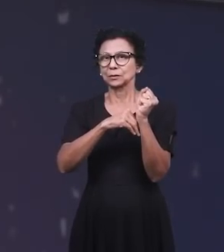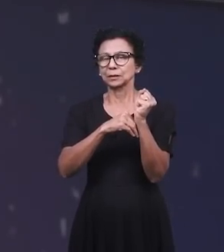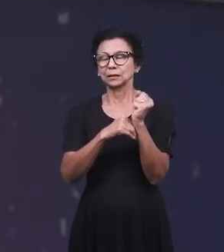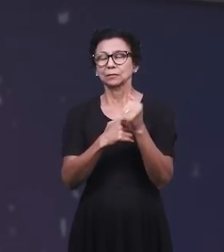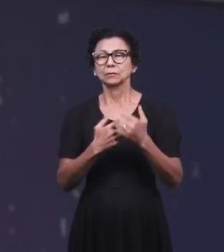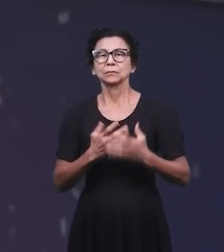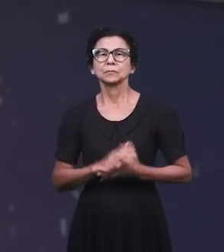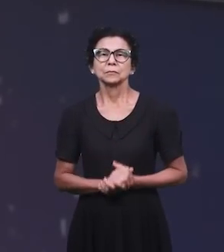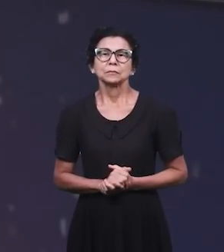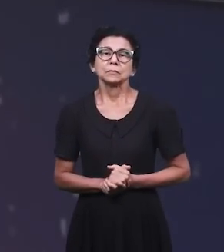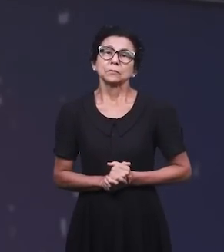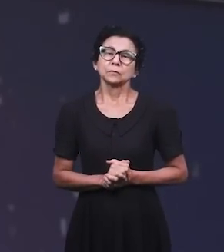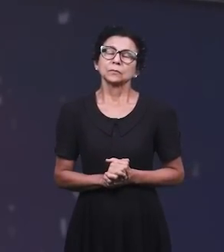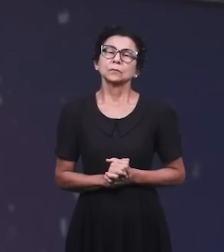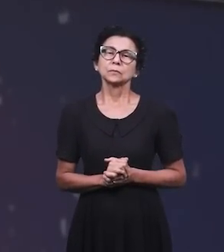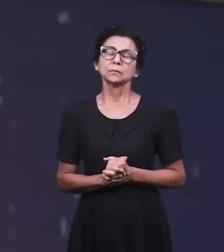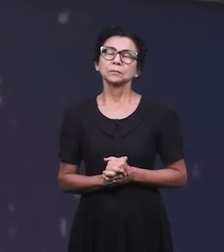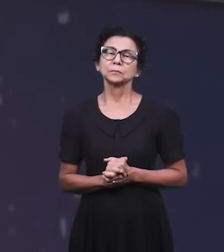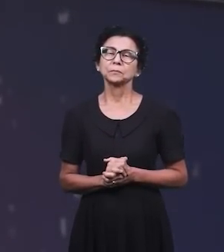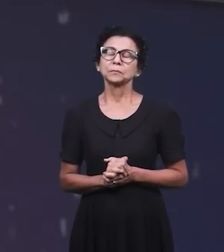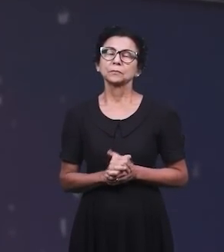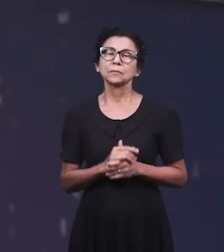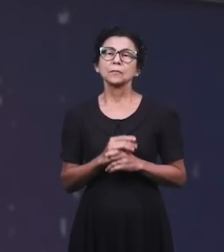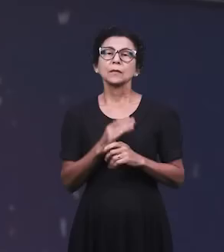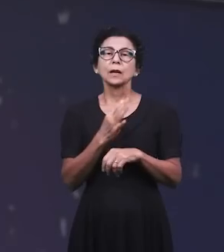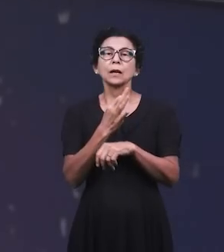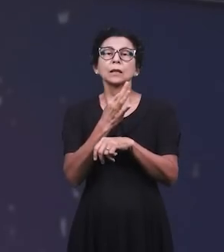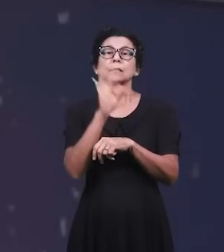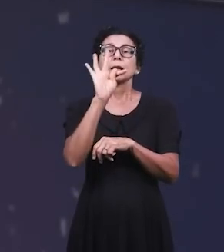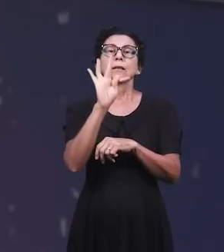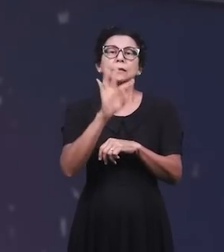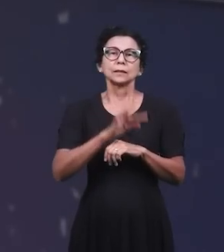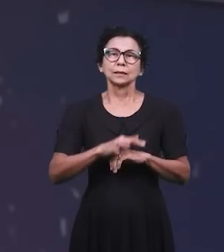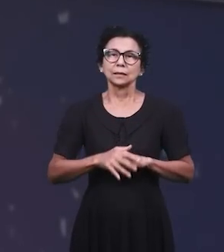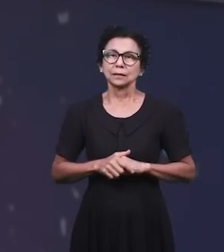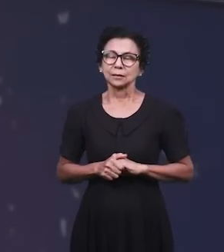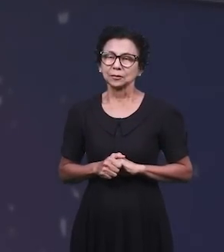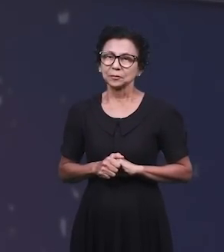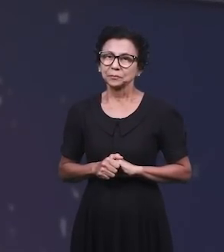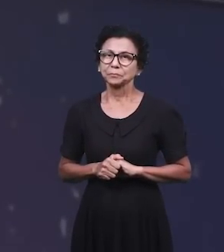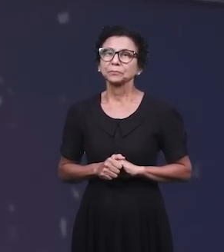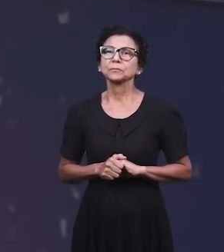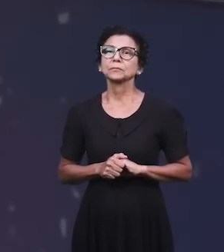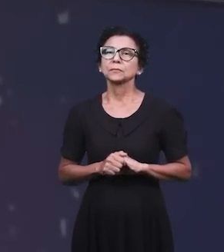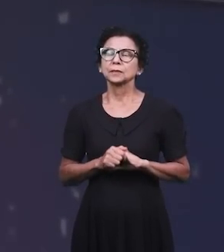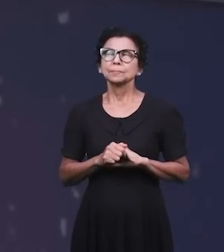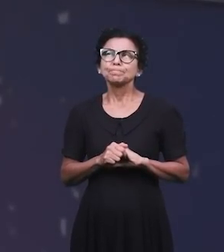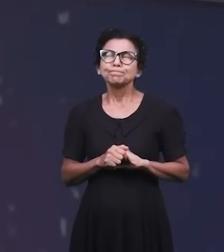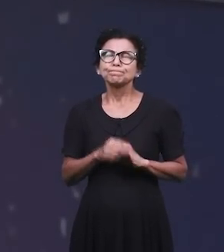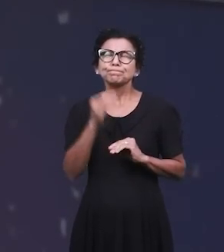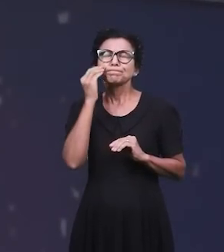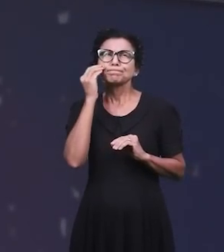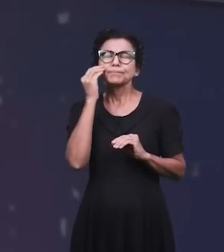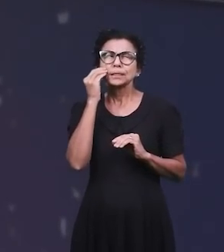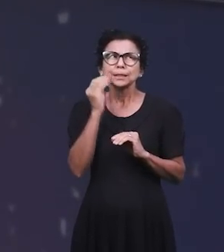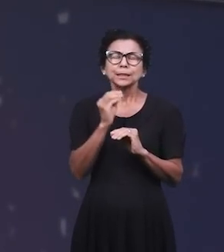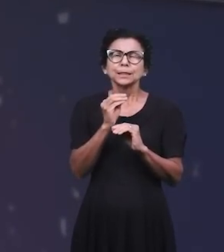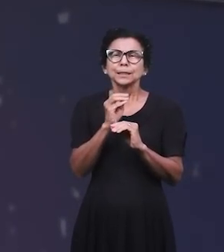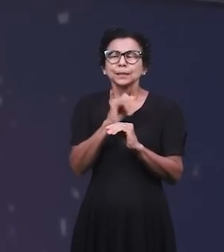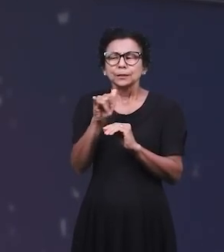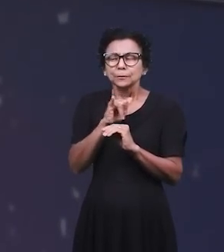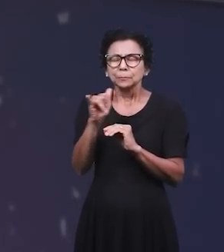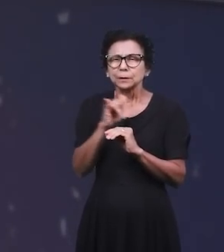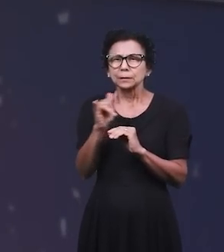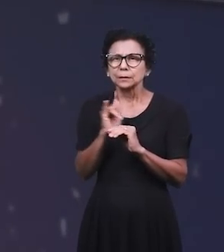sim, basicamente é essa técnica que tenta garantir uma confidencialidade, uma integridade